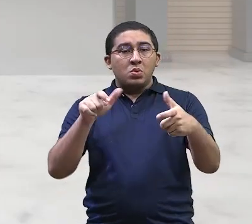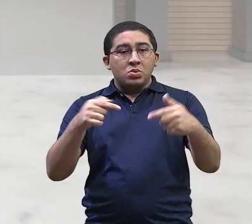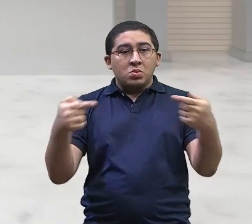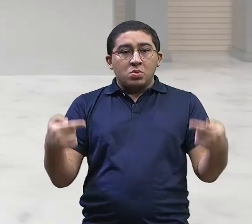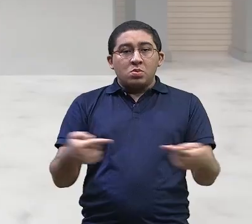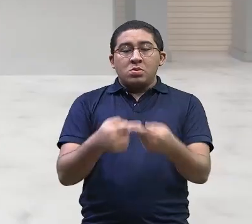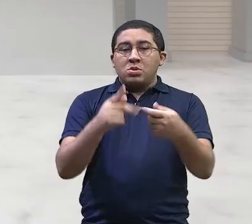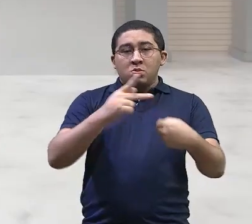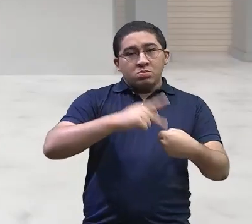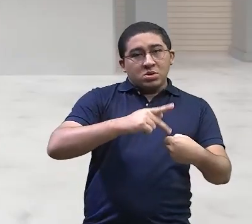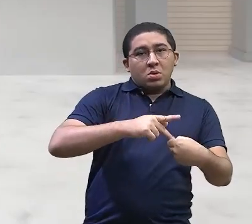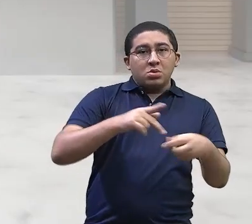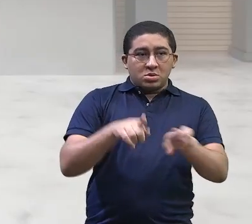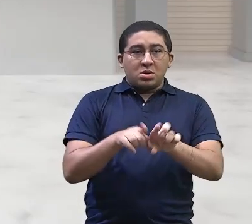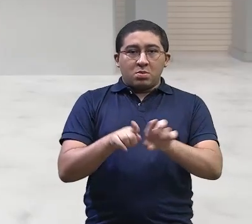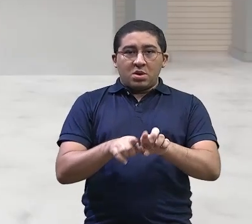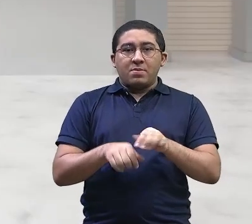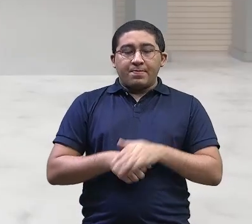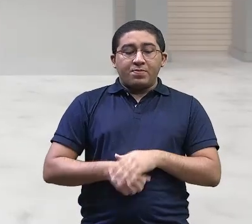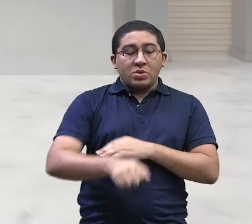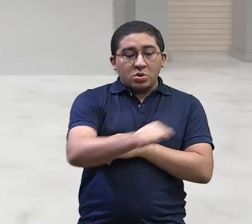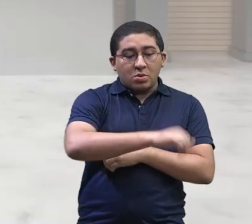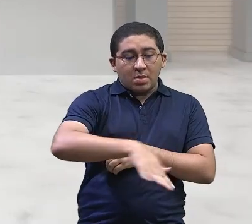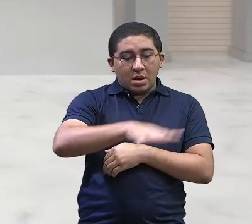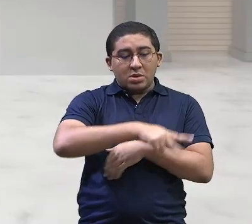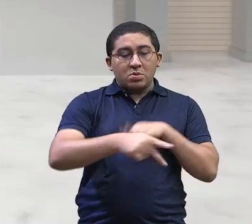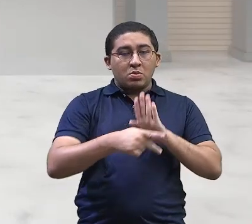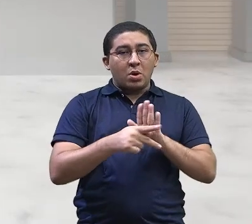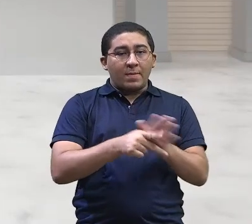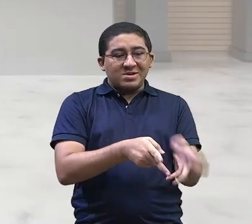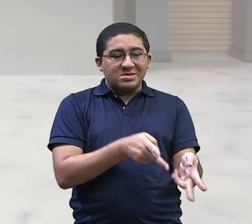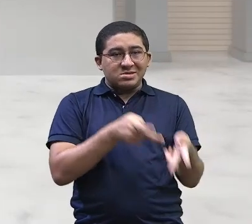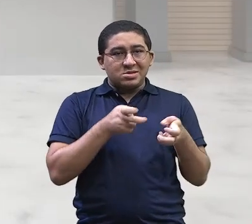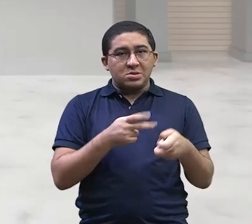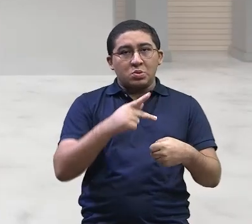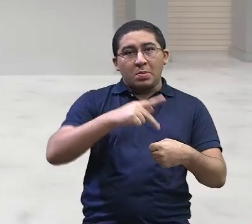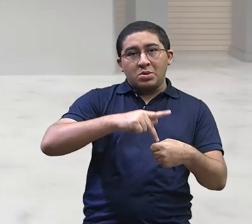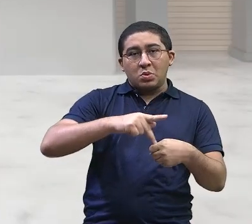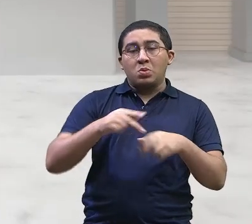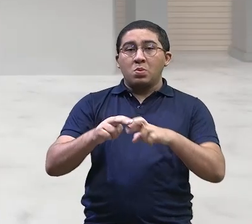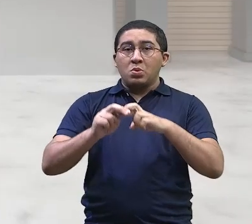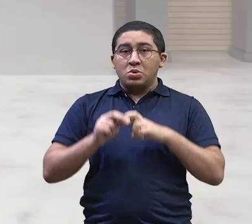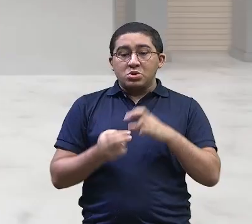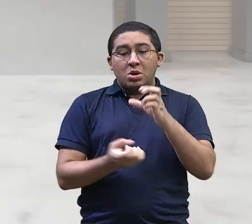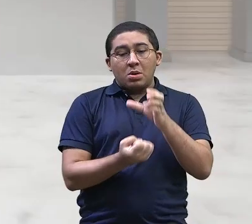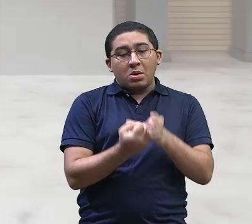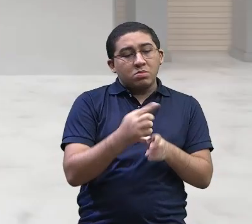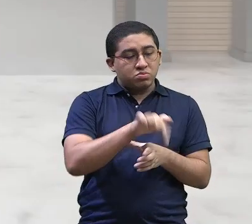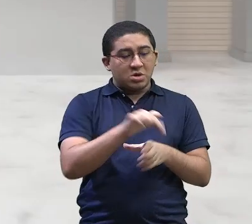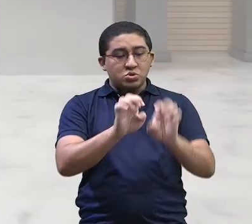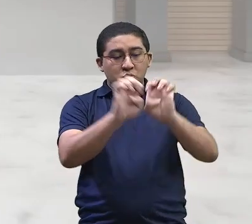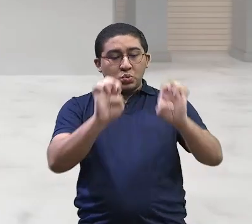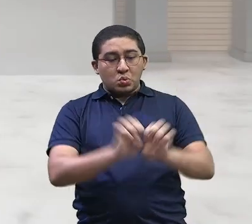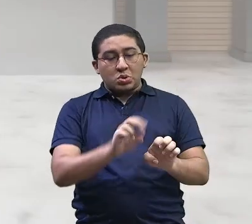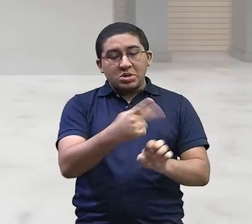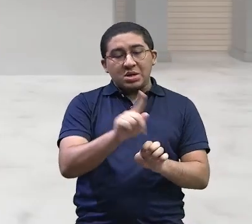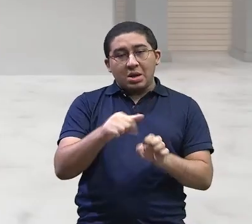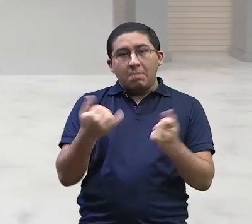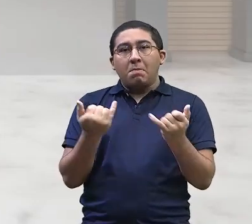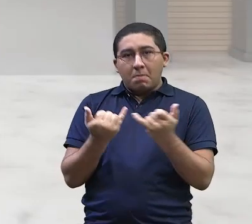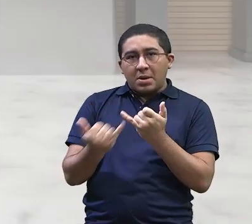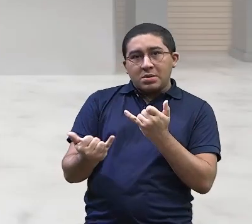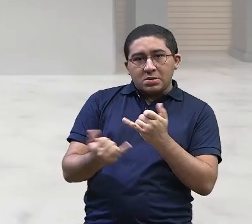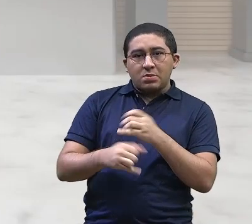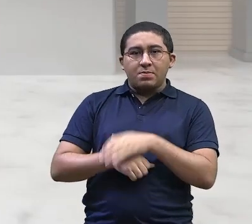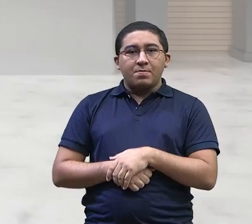ao petróleo, ou seja, nas jazidas petrolíferas. Então, por esse motivo, a sua formação é muito parecida com a do petróleo. E